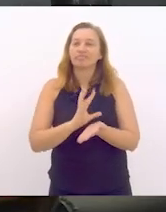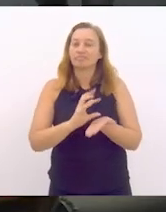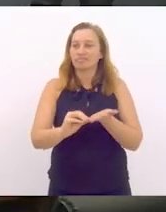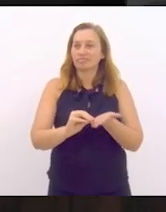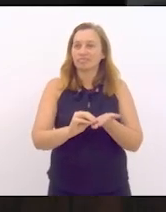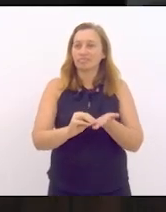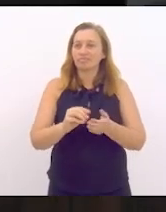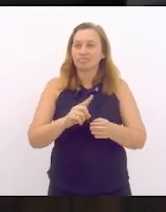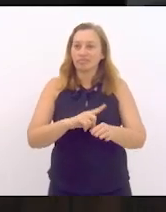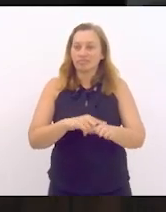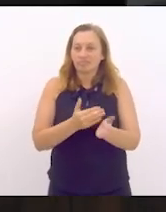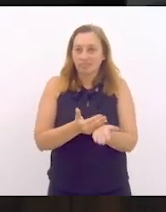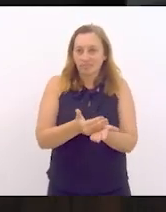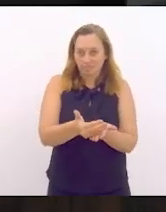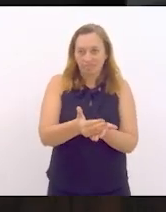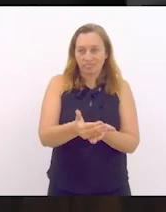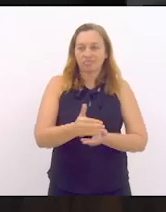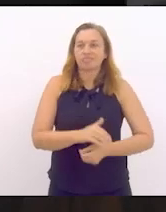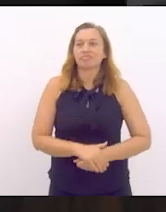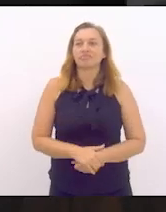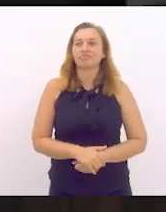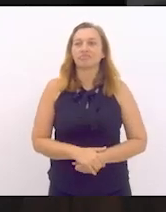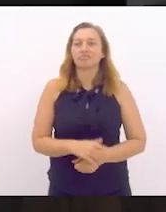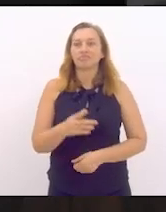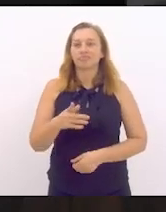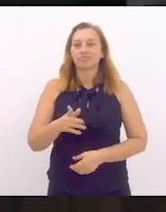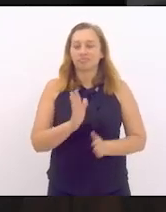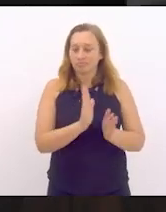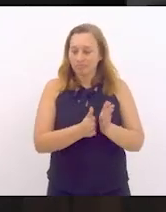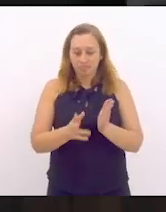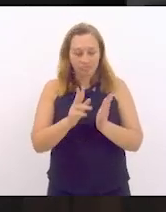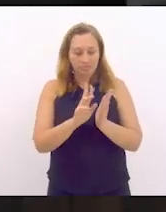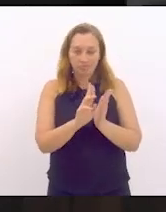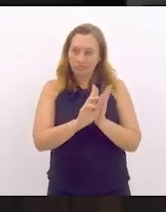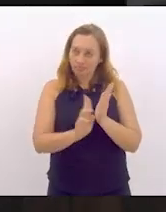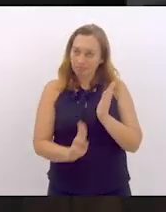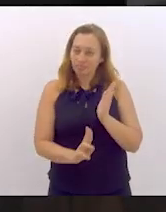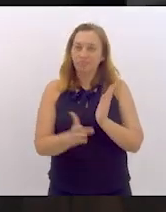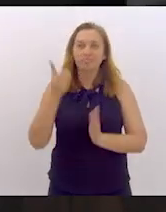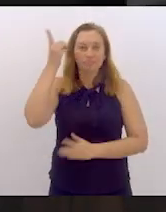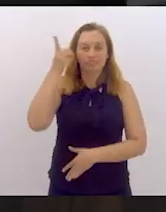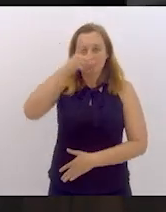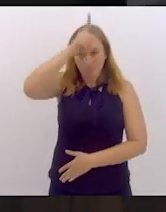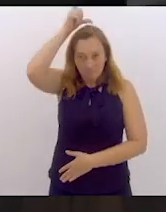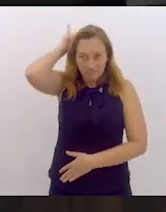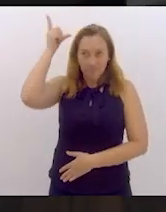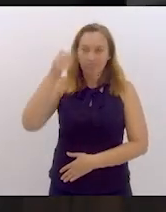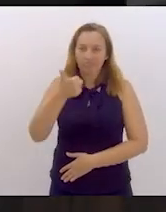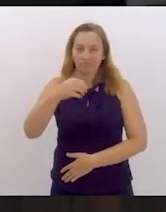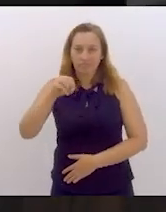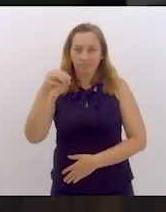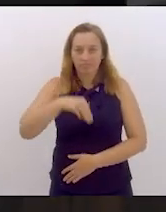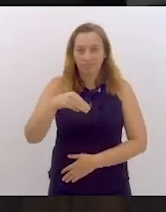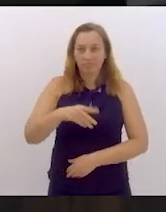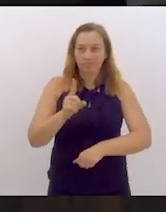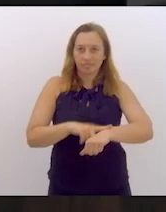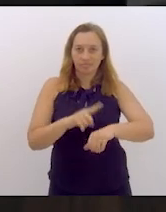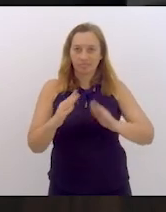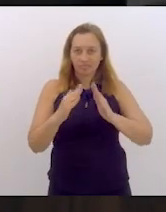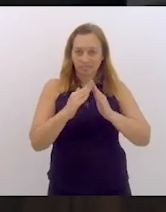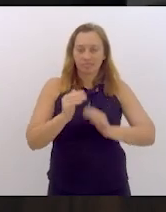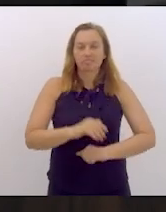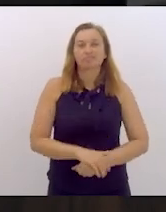a ata passa-se ao expediente Inicial tem a palavra por ordem de inscrição e Luz Deputado Luiz Paulo vossa excelência' dispõe de dez minutos